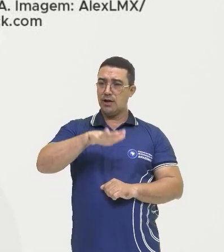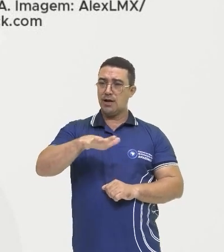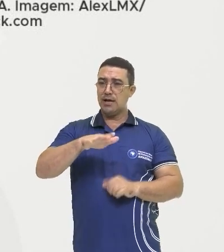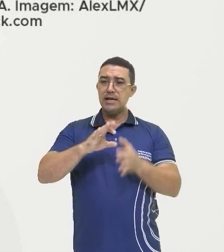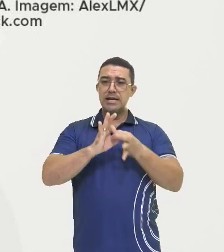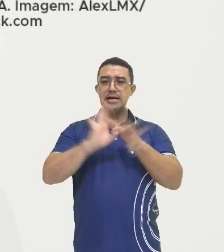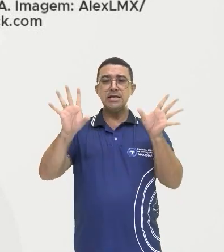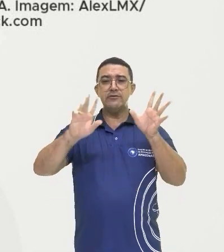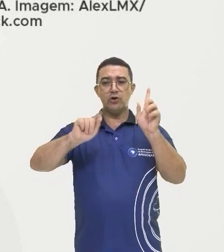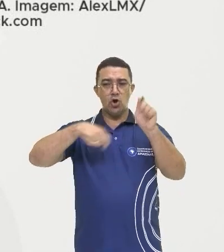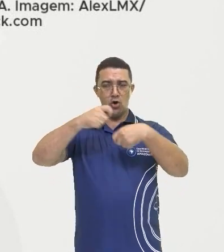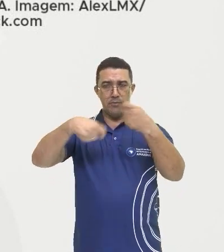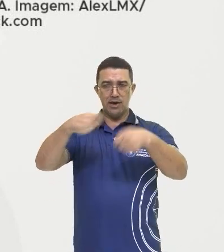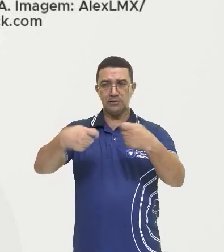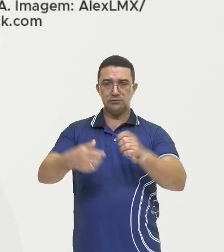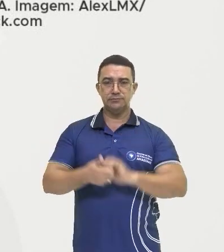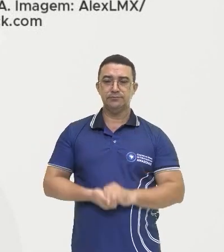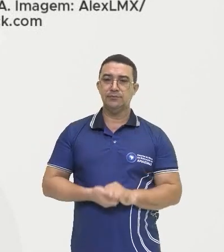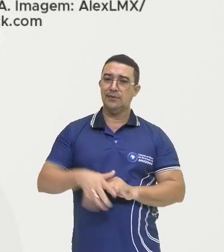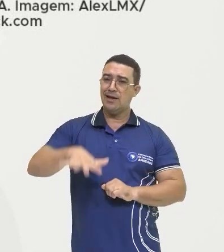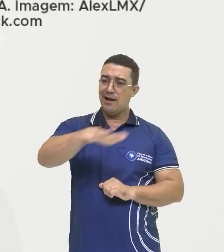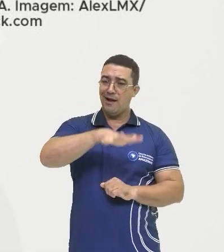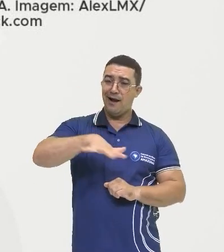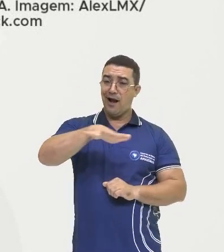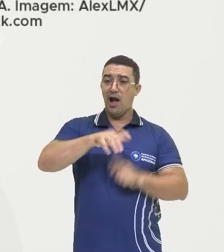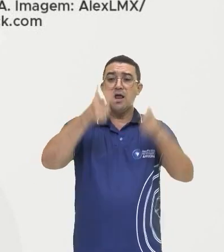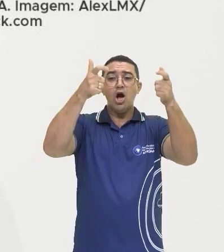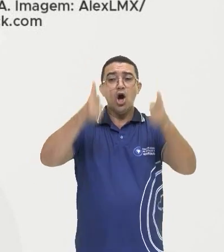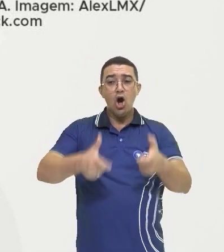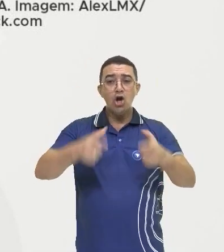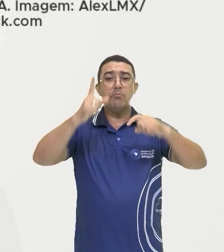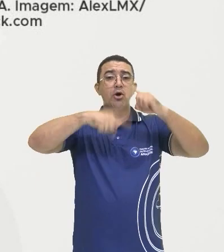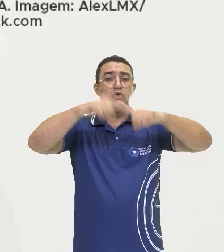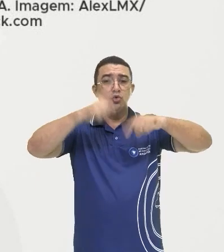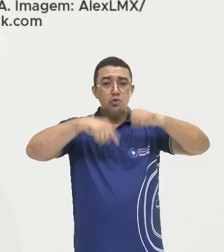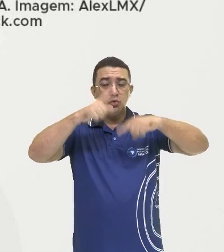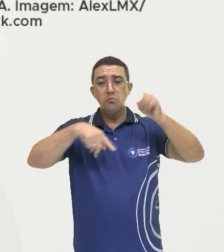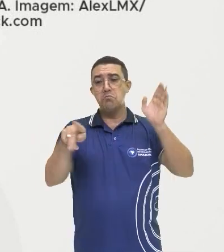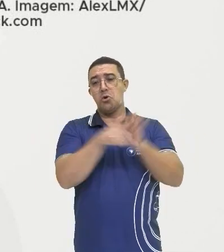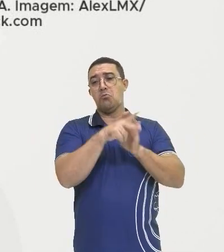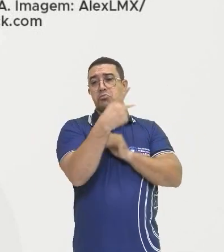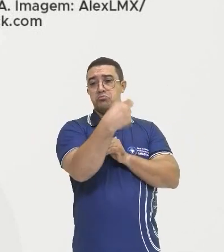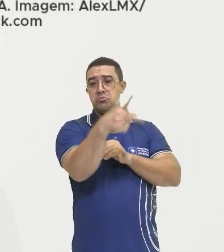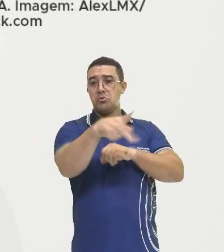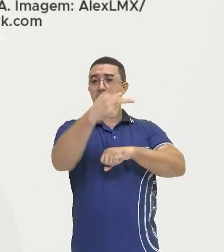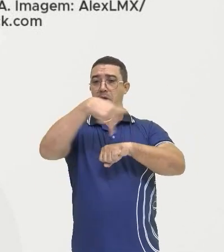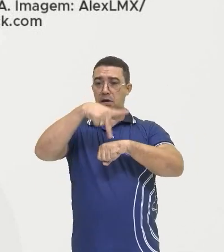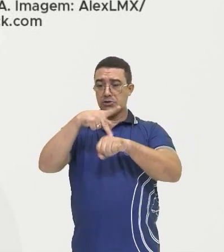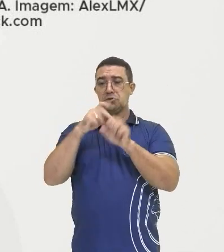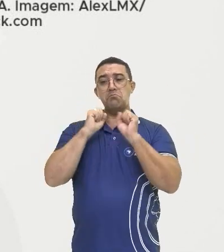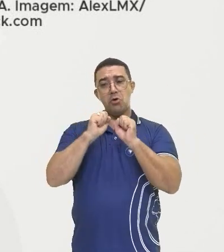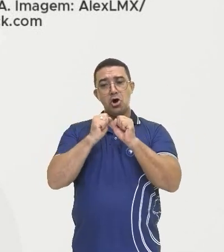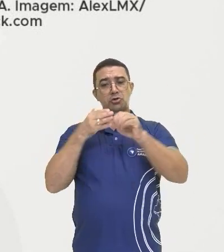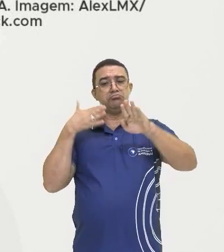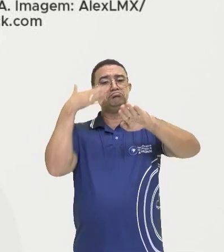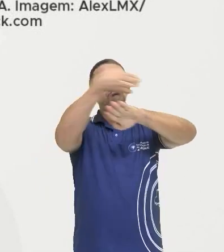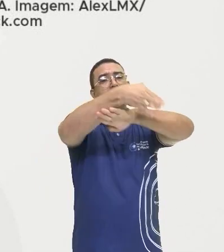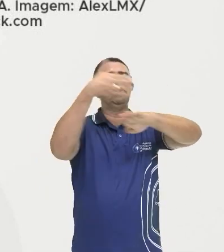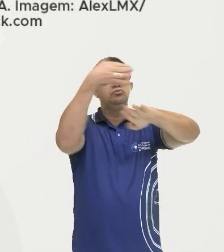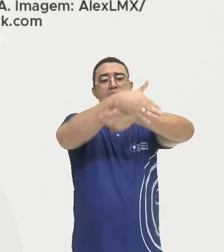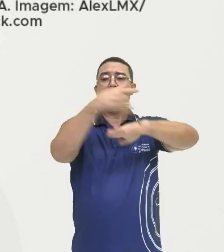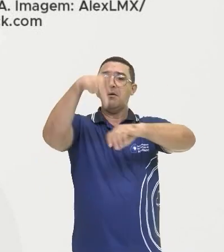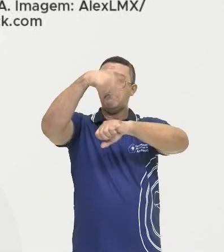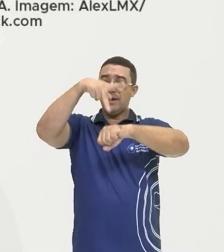livre comércio, tá certo? É a área onde os produtos de um país, ele pode entrar em países do